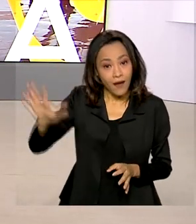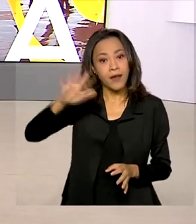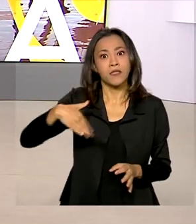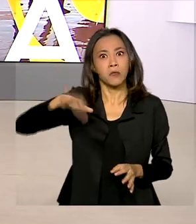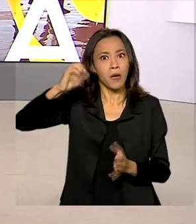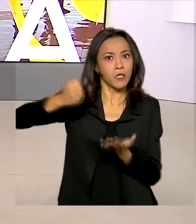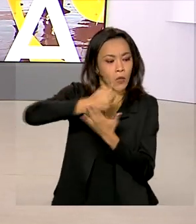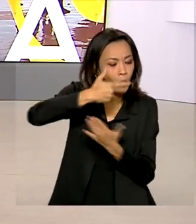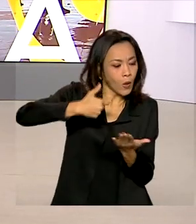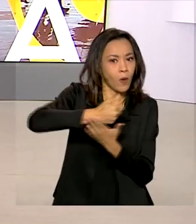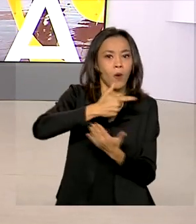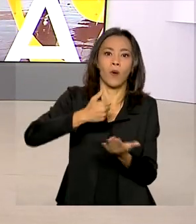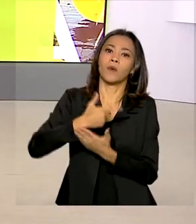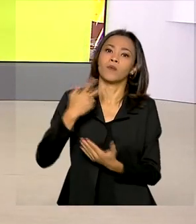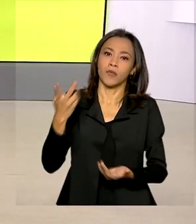dos produtos brasileiros com destaque para a xi